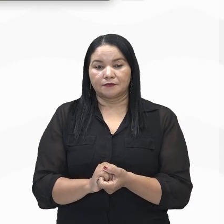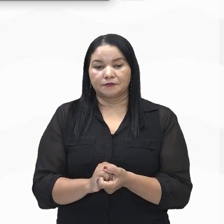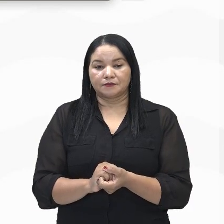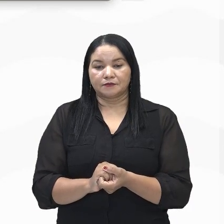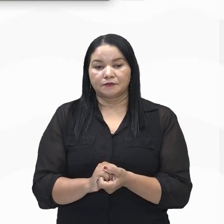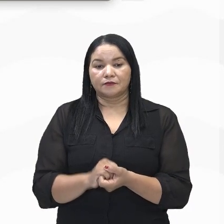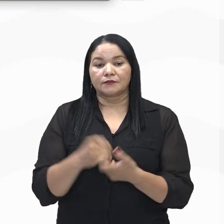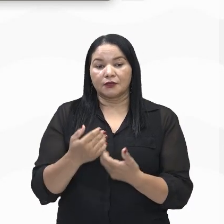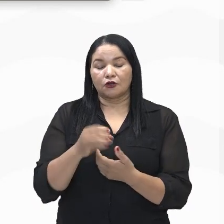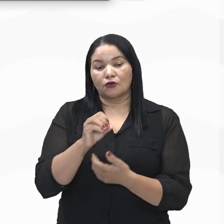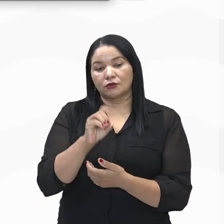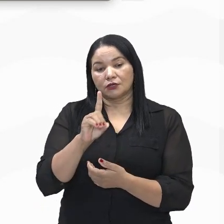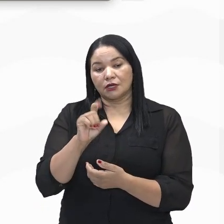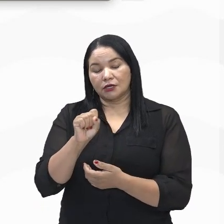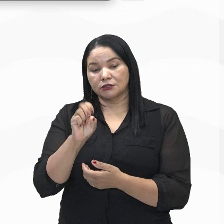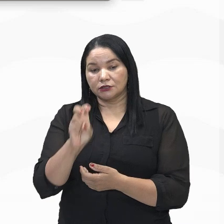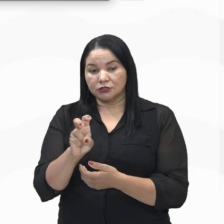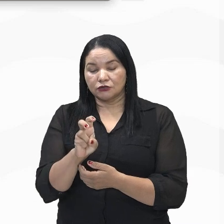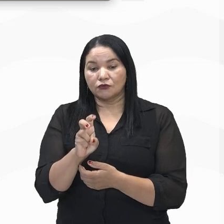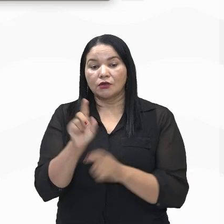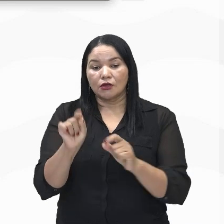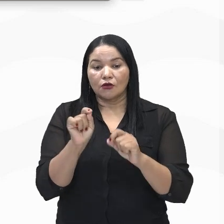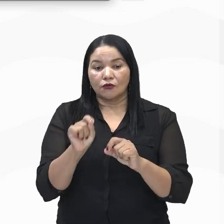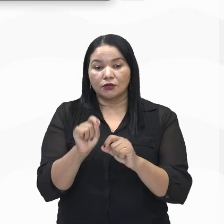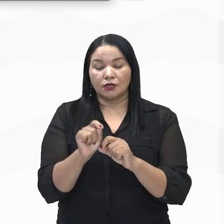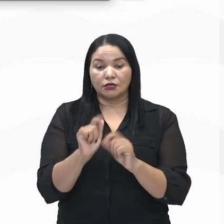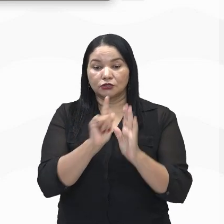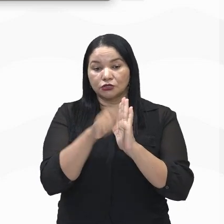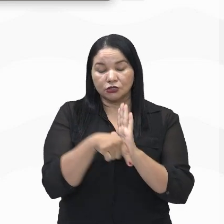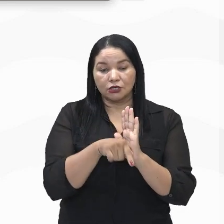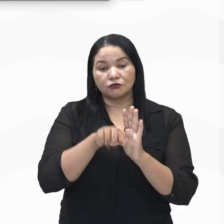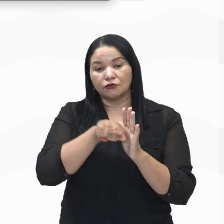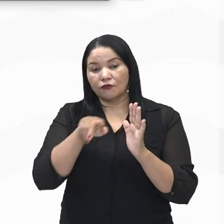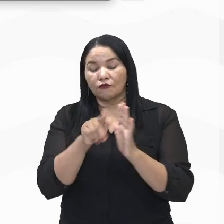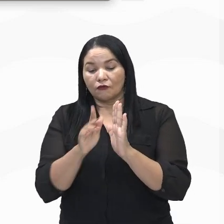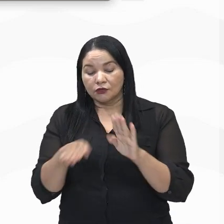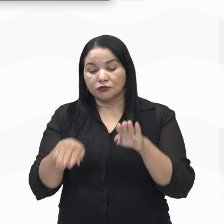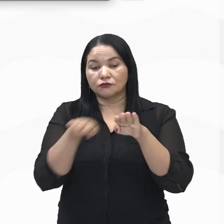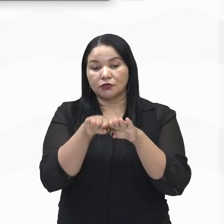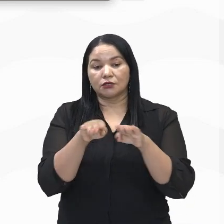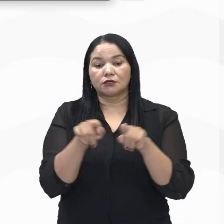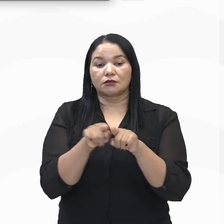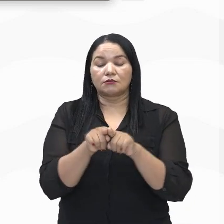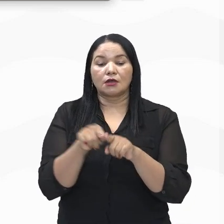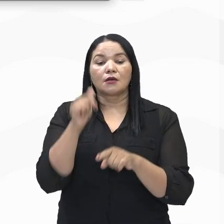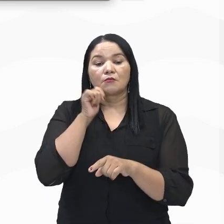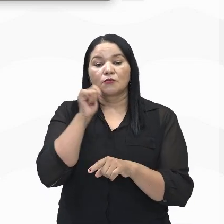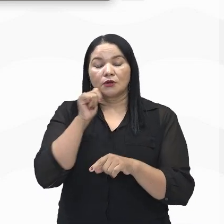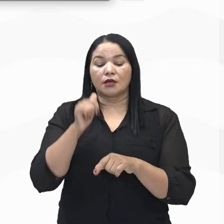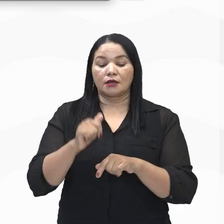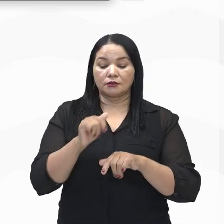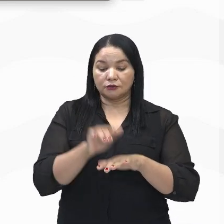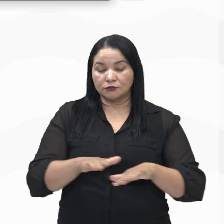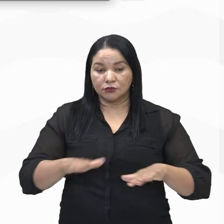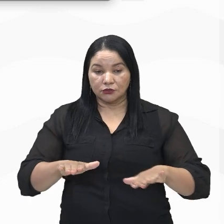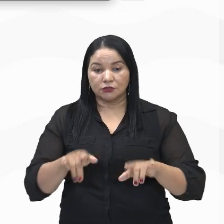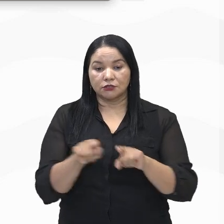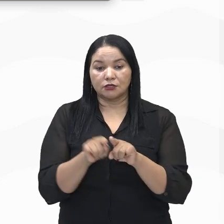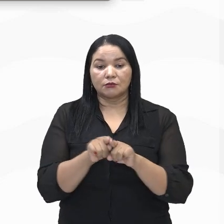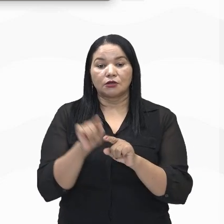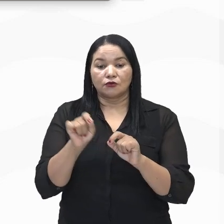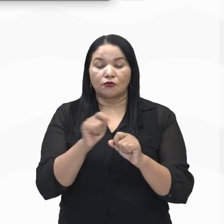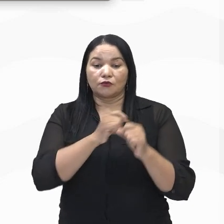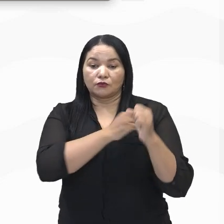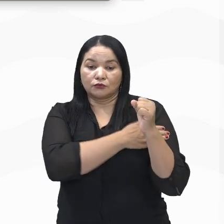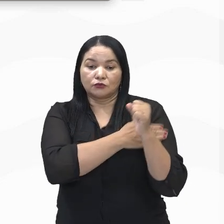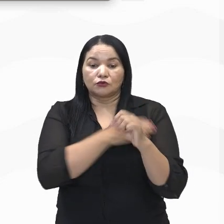A ODS 5 visa alcançar a igualdade de gênero e empoderar todas as mulheres e meninas. Isso envolve a eliminação